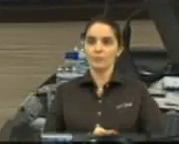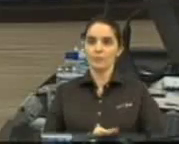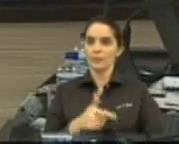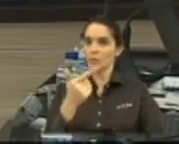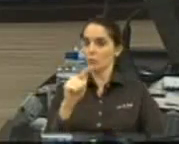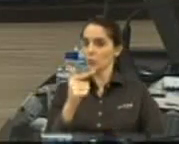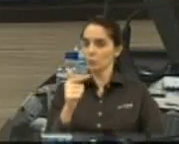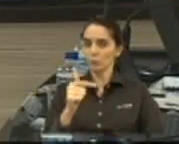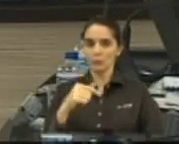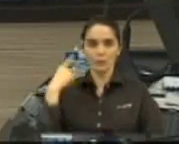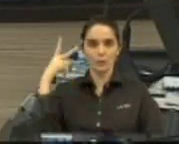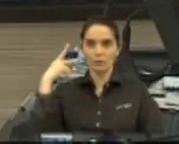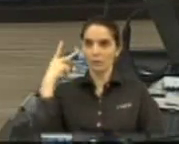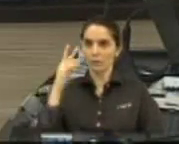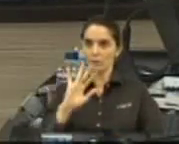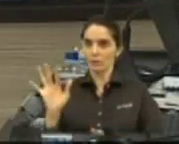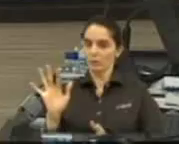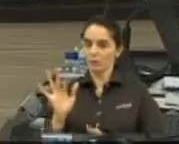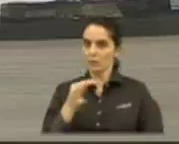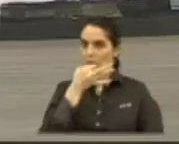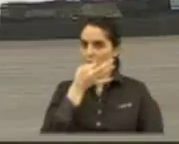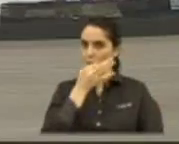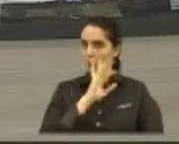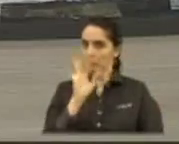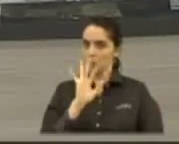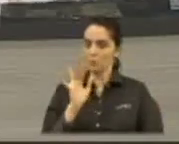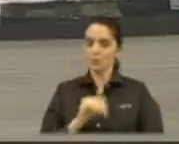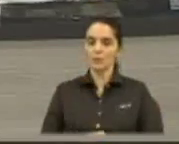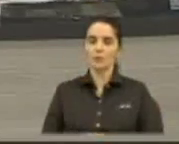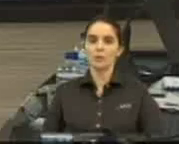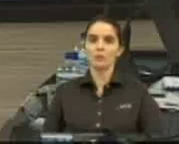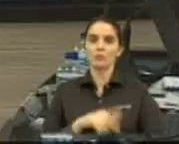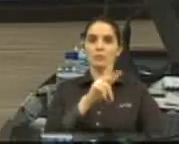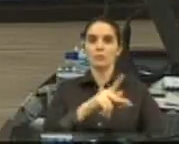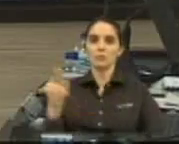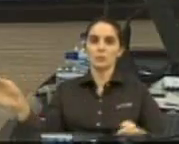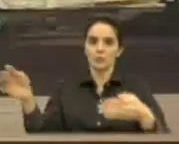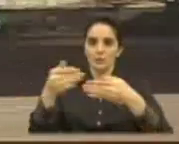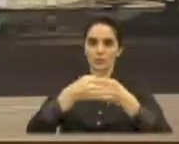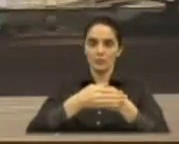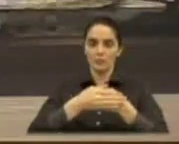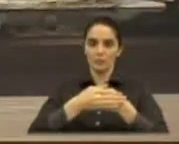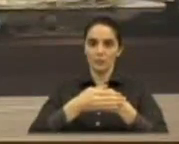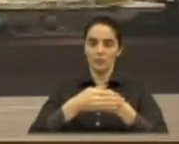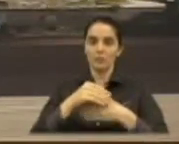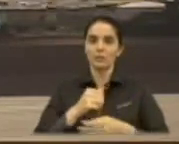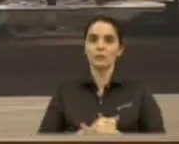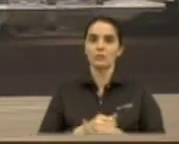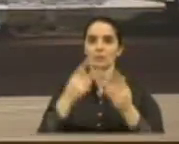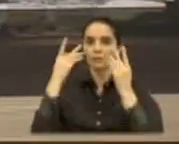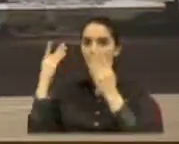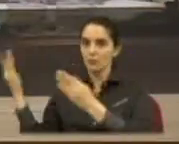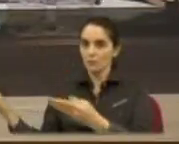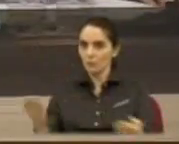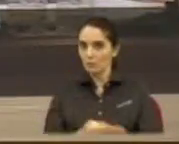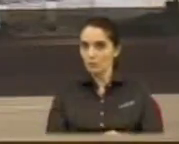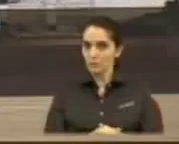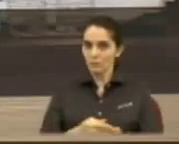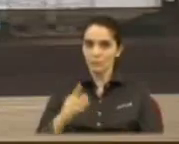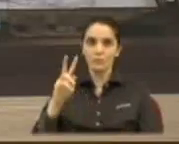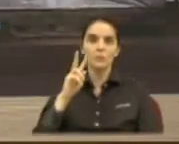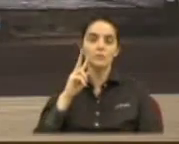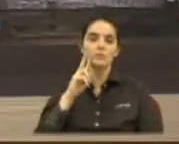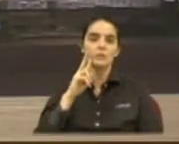não havendo mais vereador que queiram usar a palavra, esta presidência encerra a sessão, convocando-os para